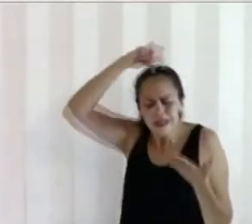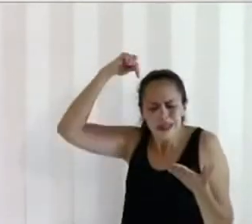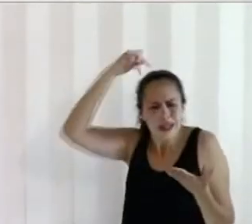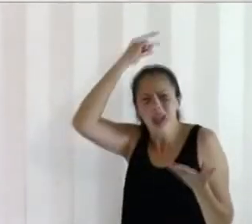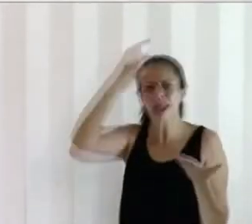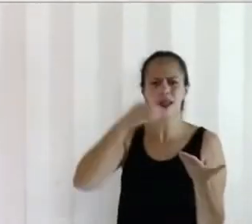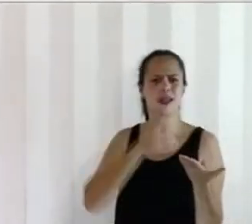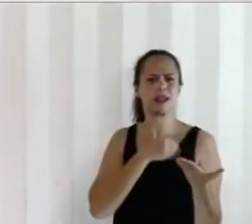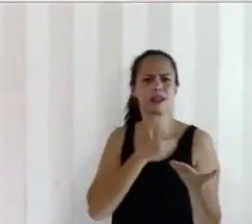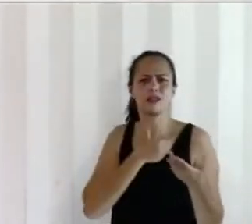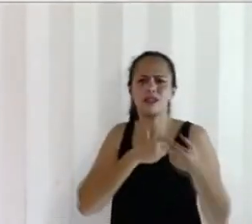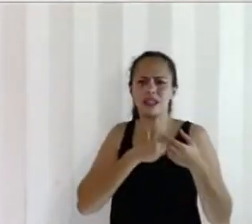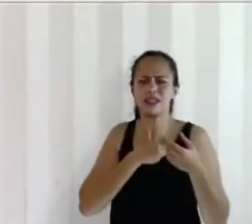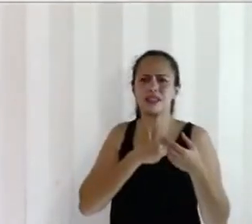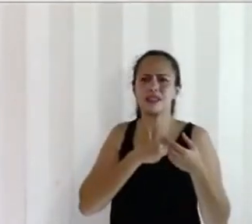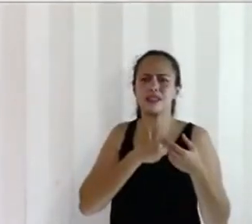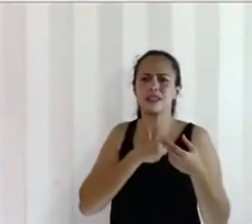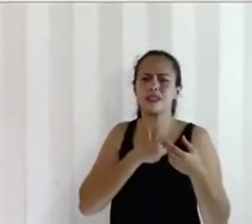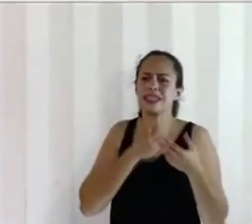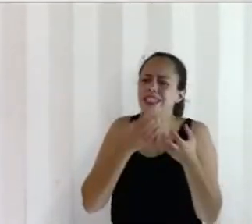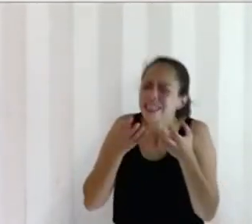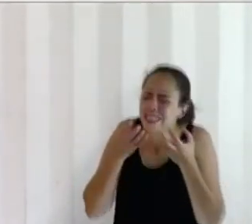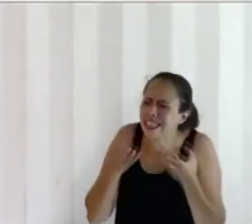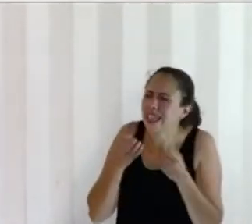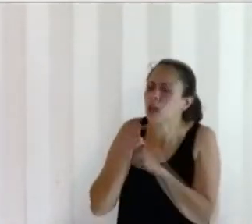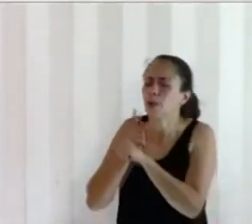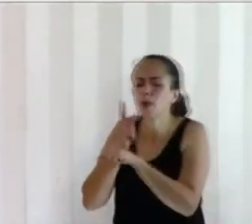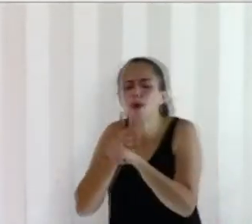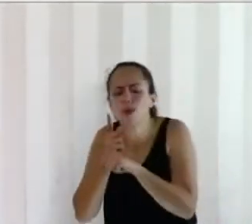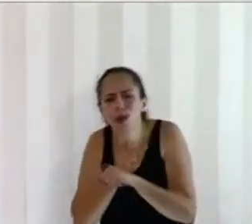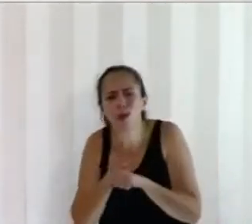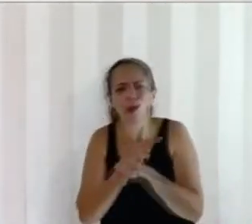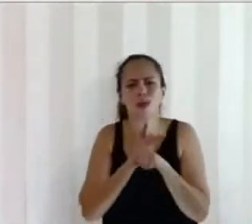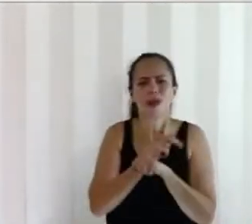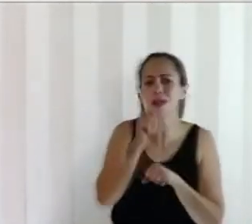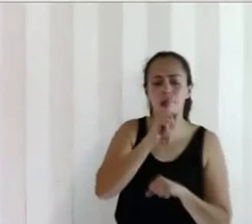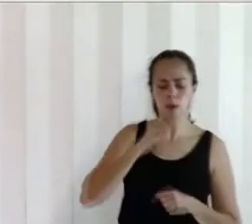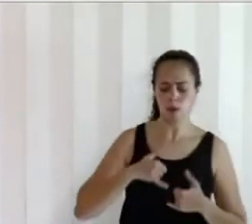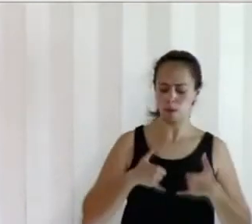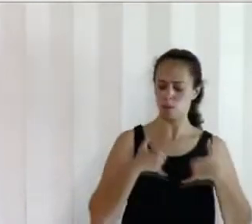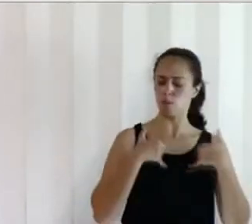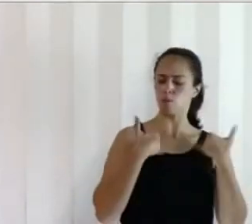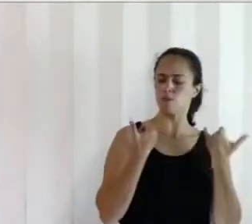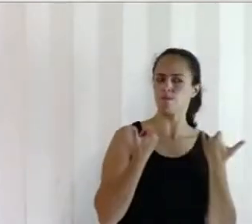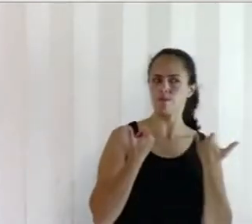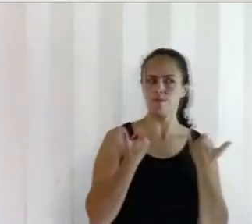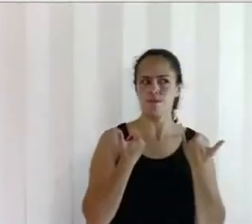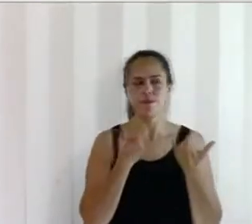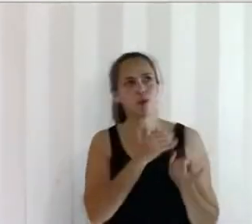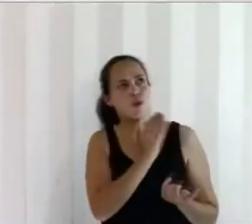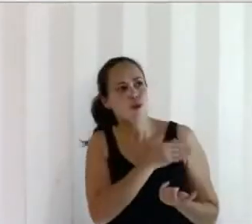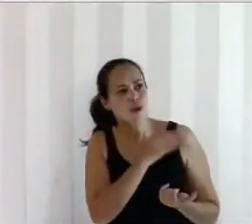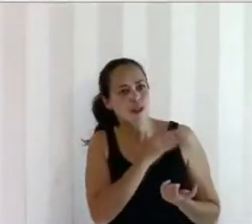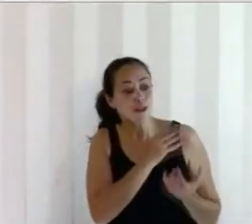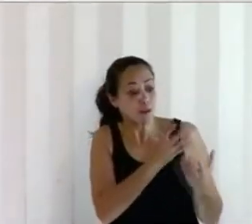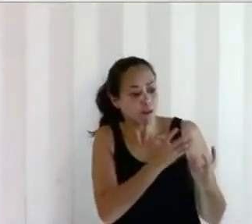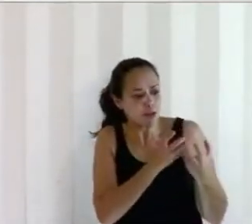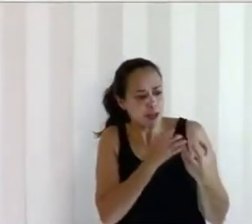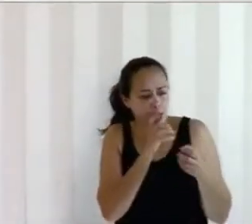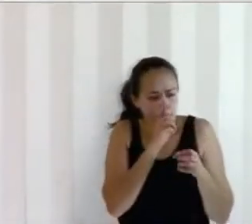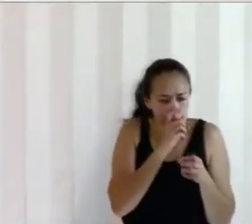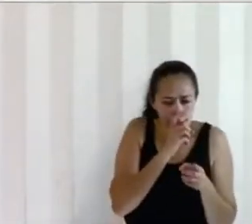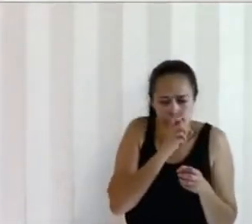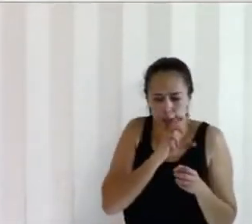uma autonegação. Uma autonegação da importância pessoal, uma autonegação da centralidade do nosso